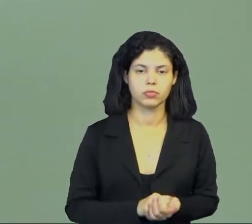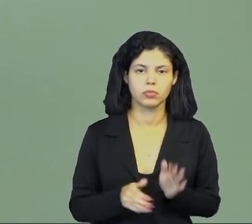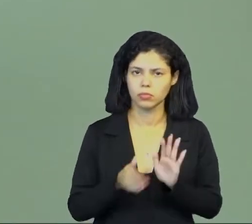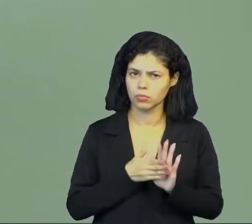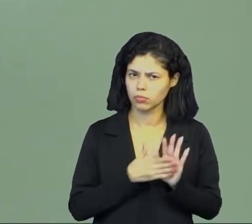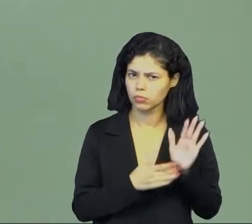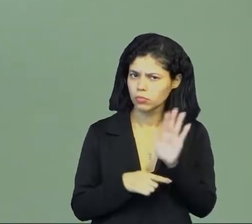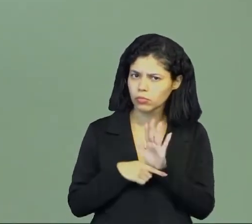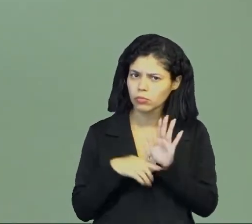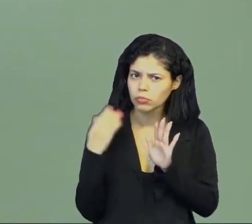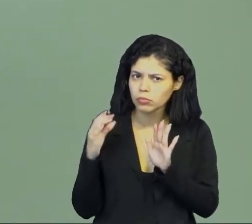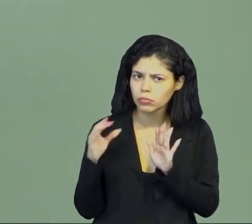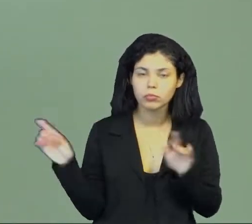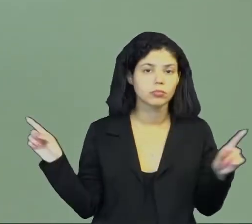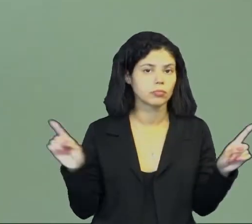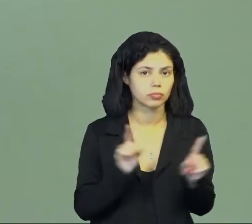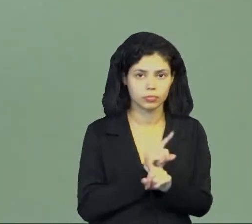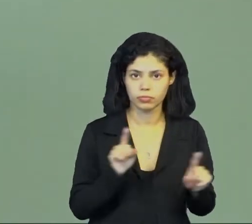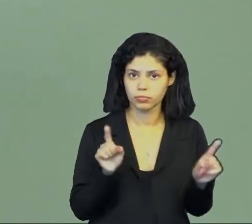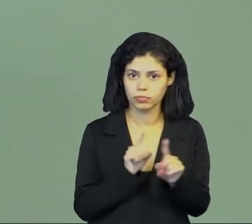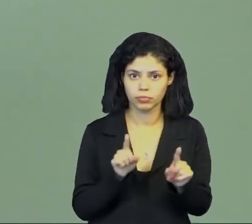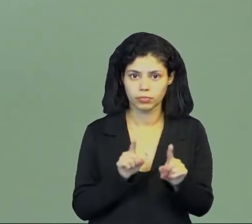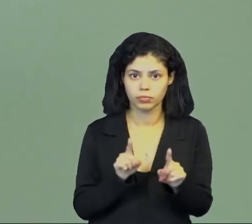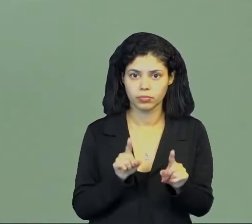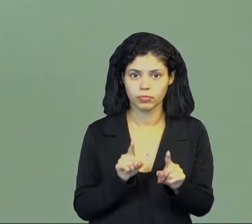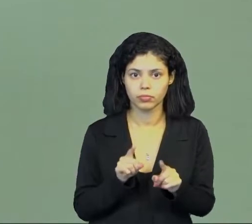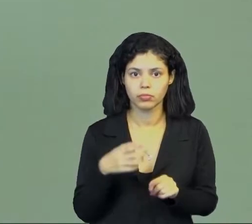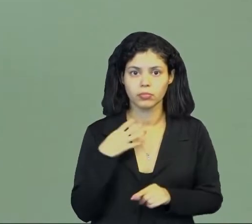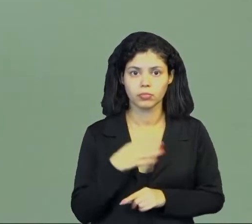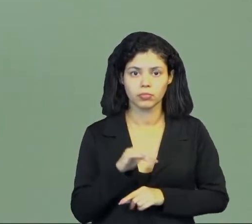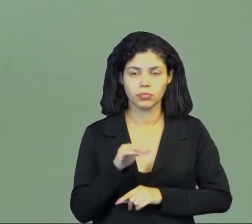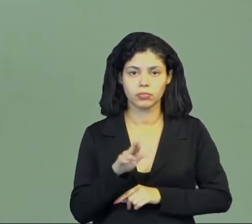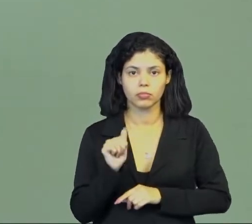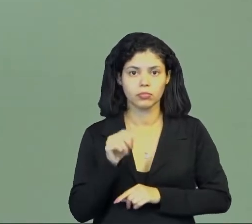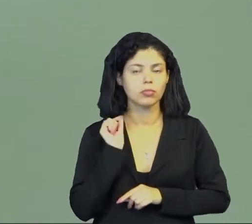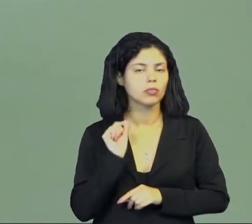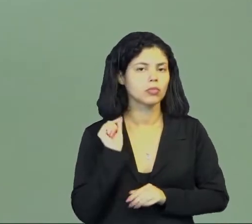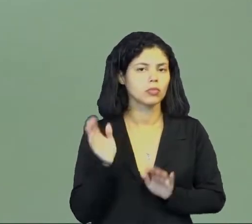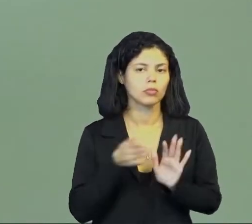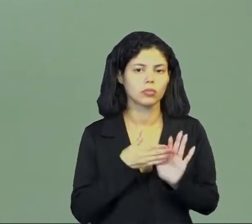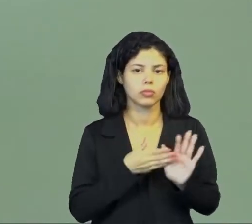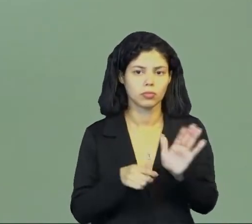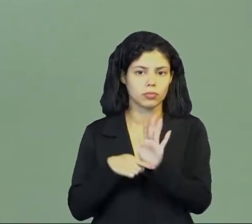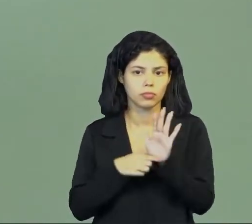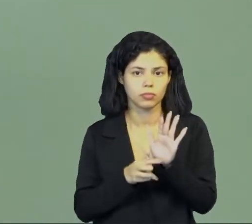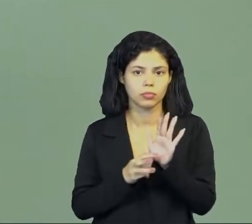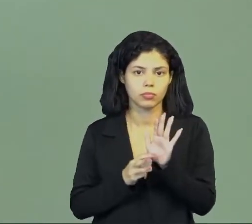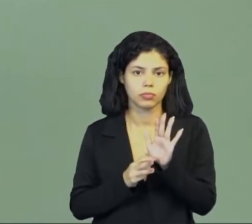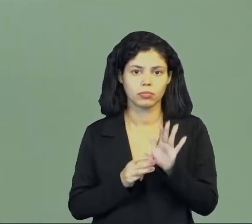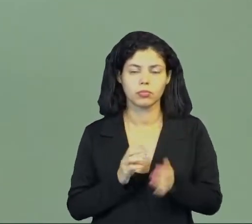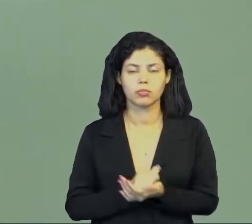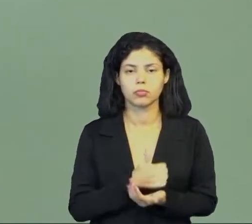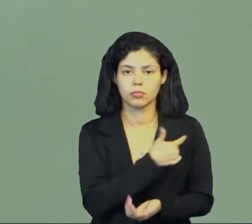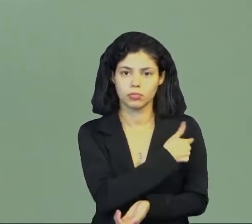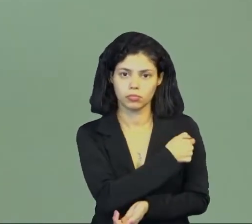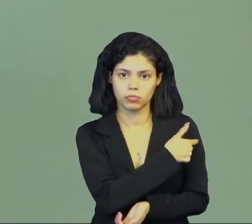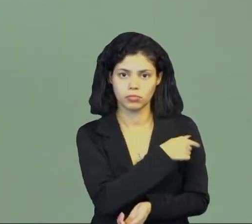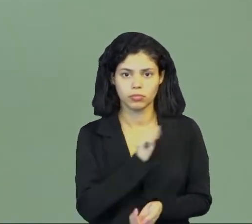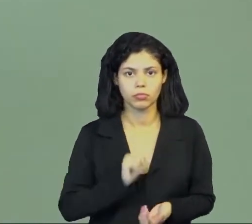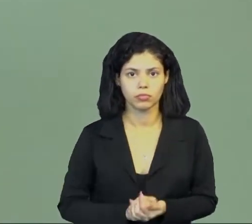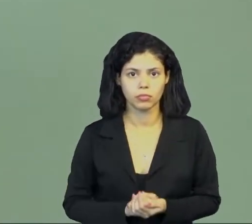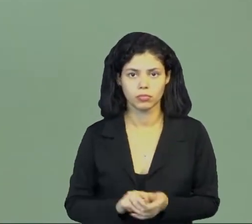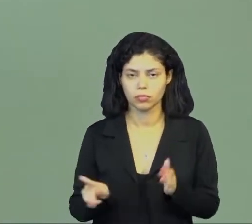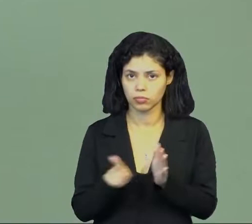comprovado cientificamente? Não, é o senso comum. O que foi comprovado cientificamente foi as vacinas que